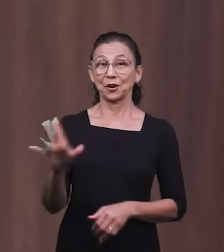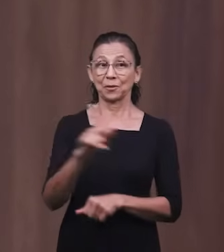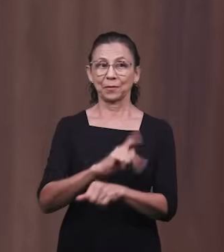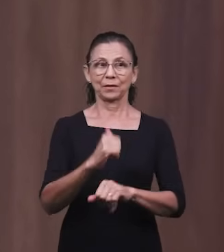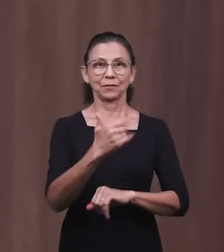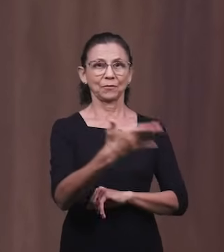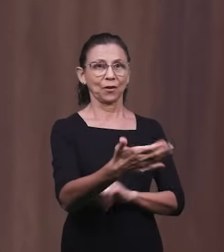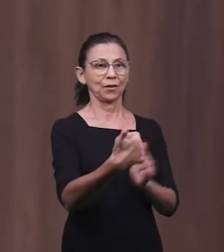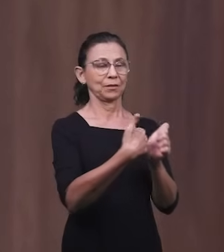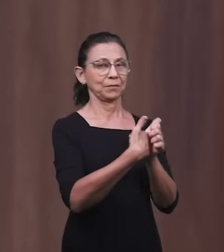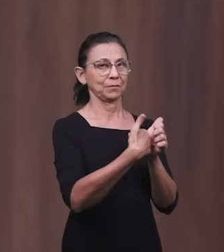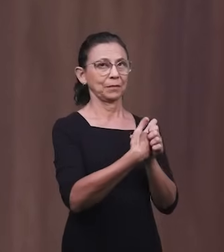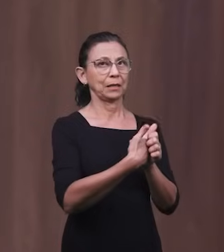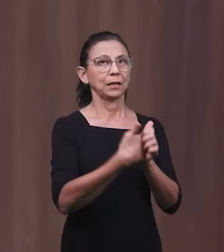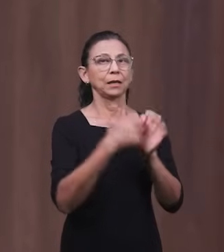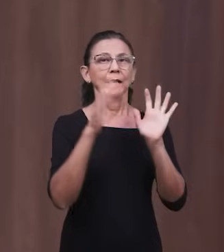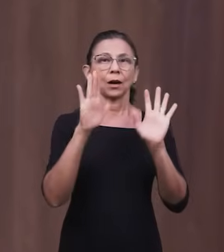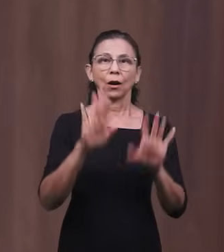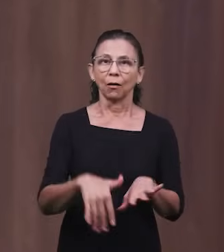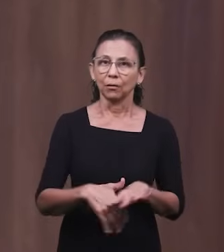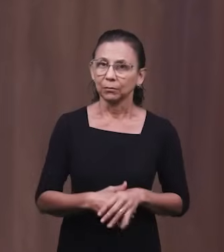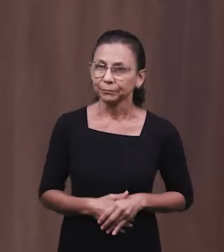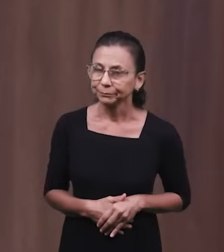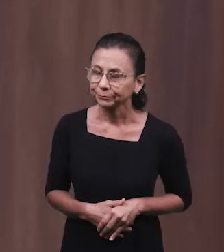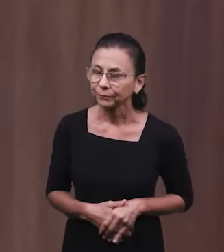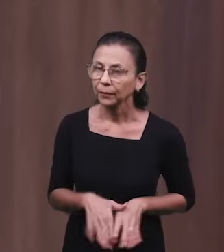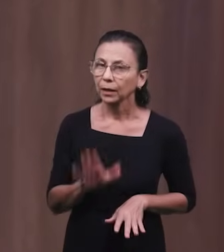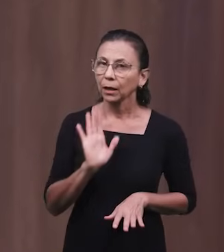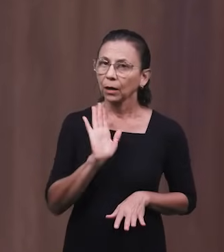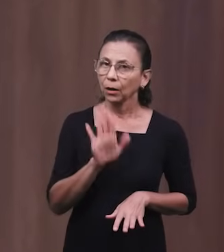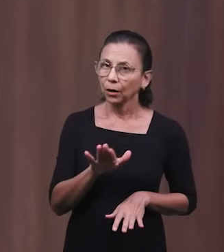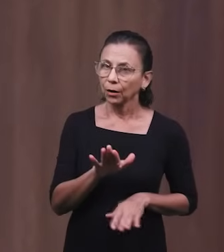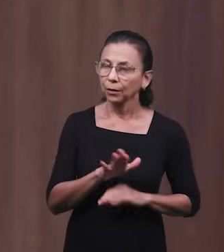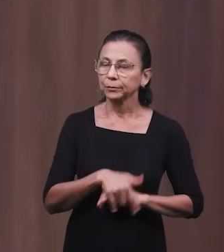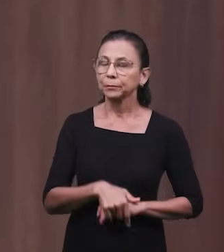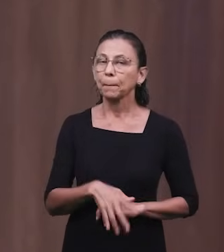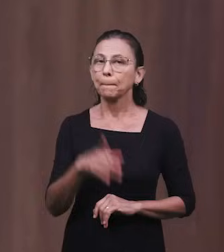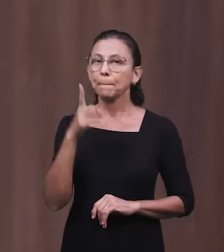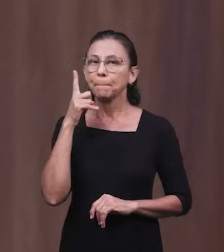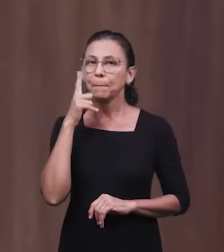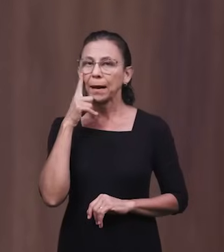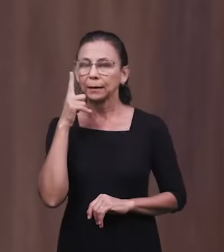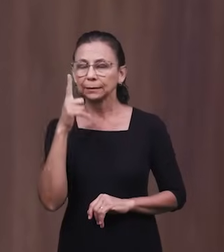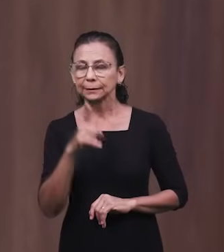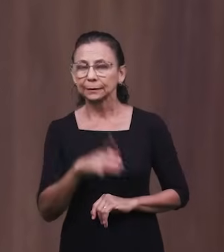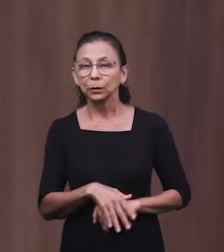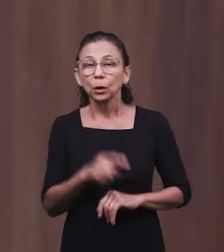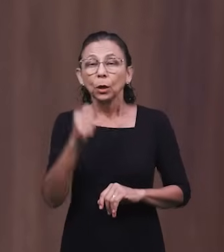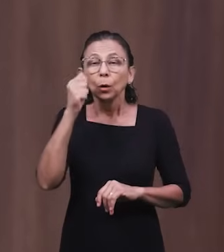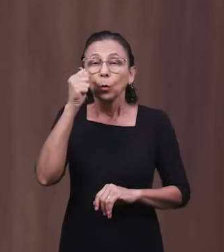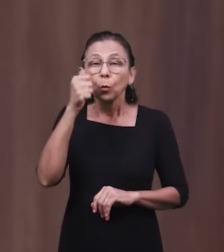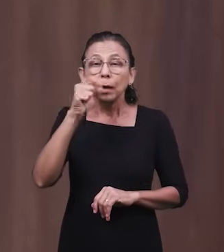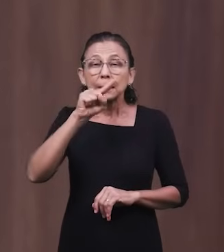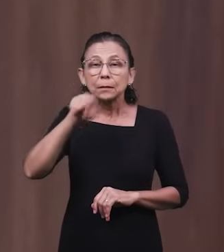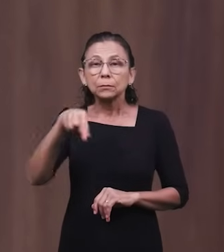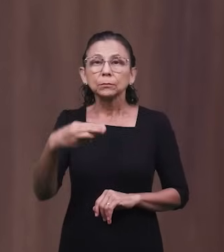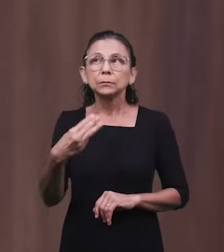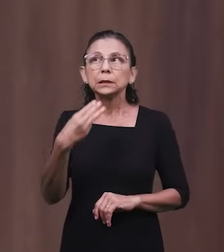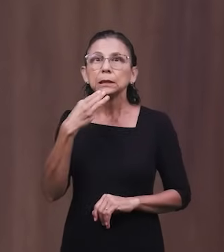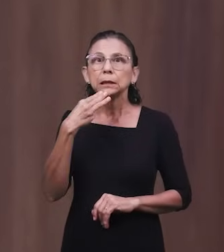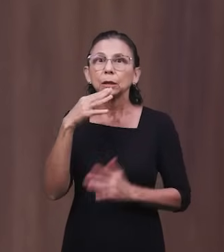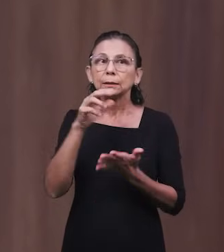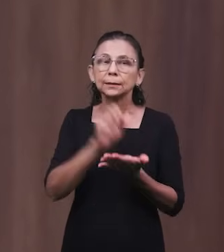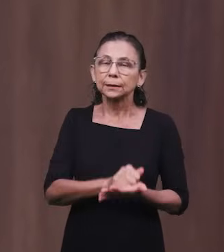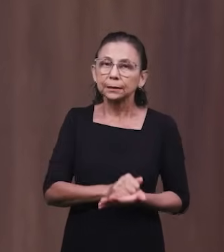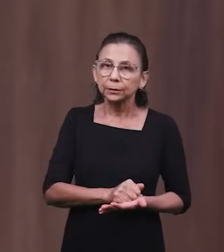que estão nos acompanhando. Gente, olha só, hein? Quase chegando a 1 milhão de inscritos no YouTube, hein?